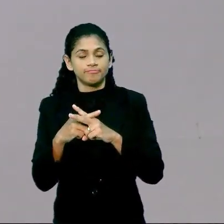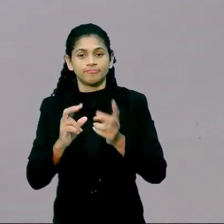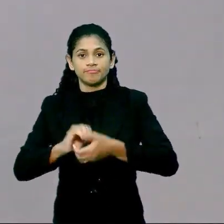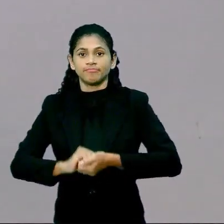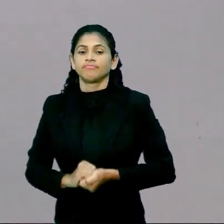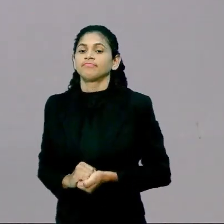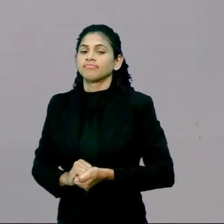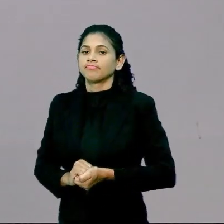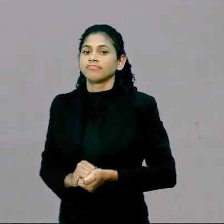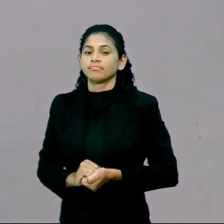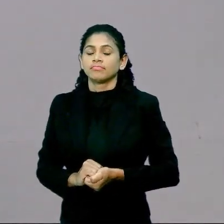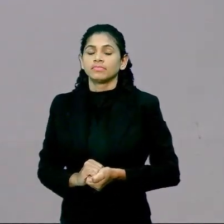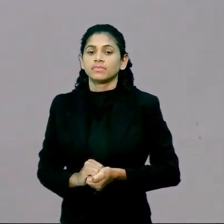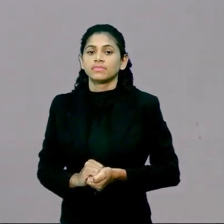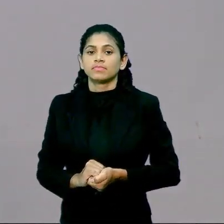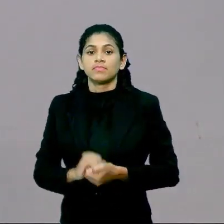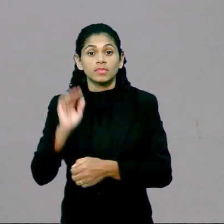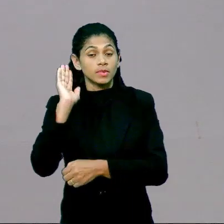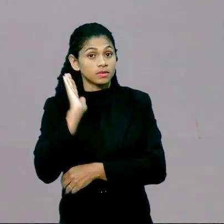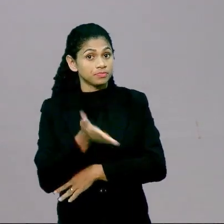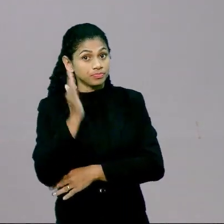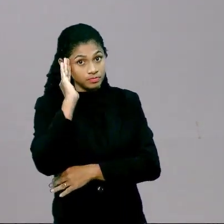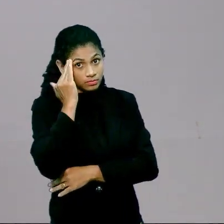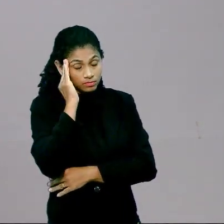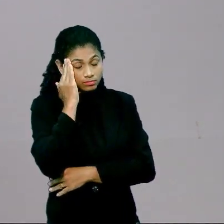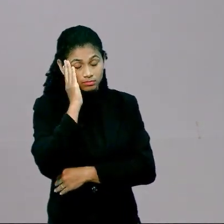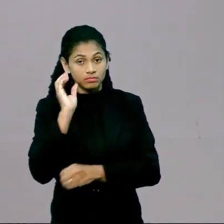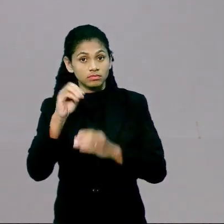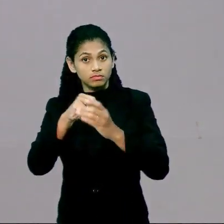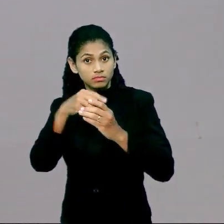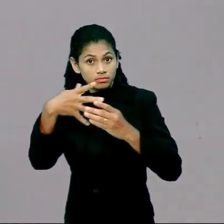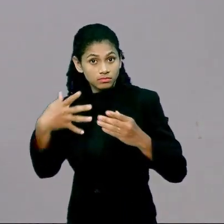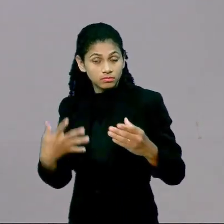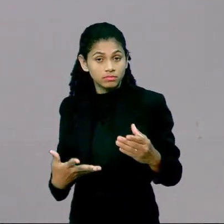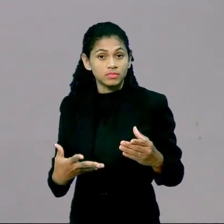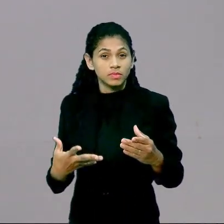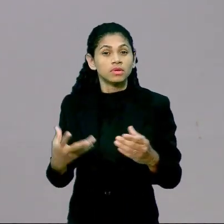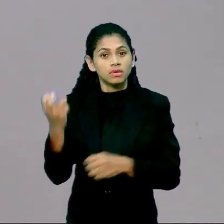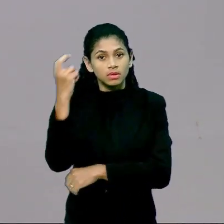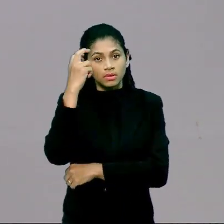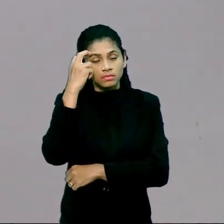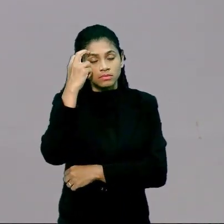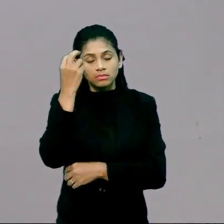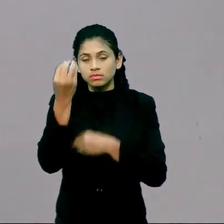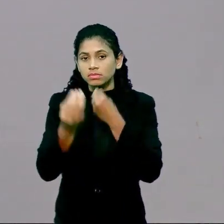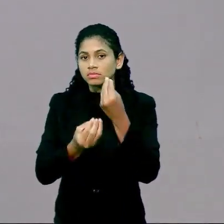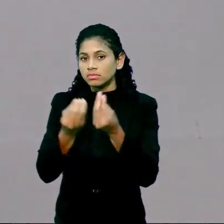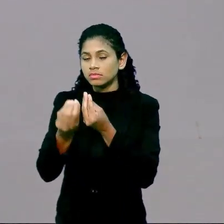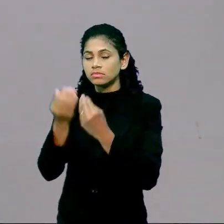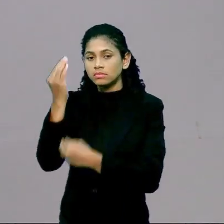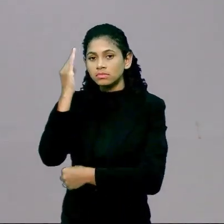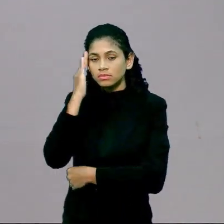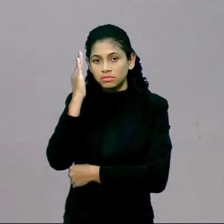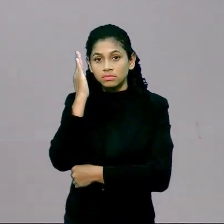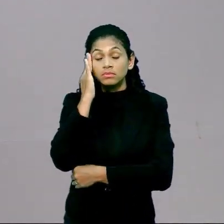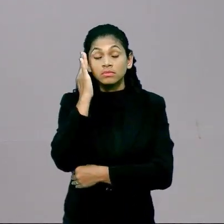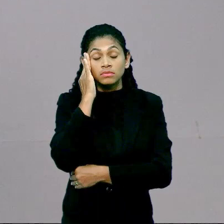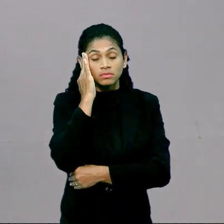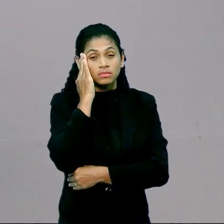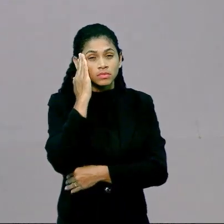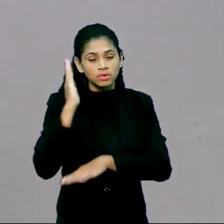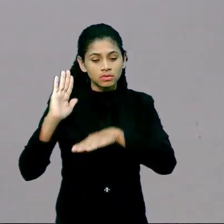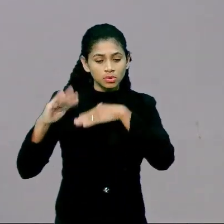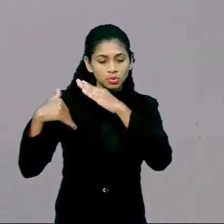é o seguinte, a gente já entendeu o aspecto da cultura como um conhecimento de determinada comunidade que é propagado através do